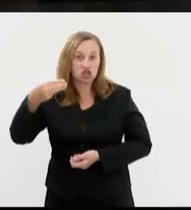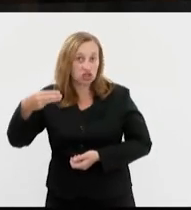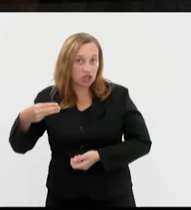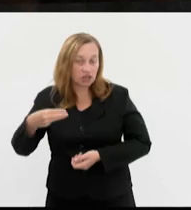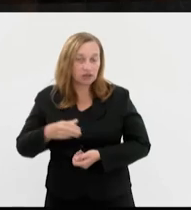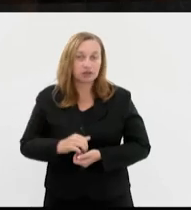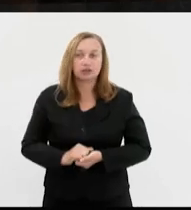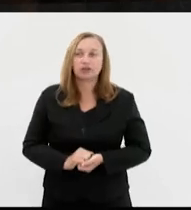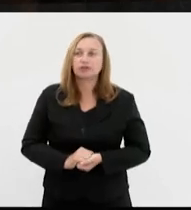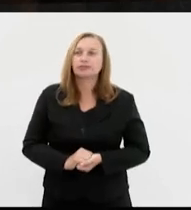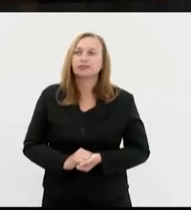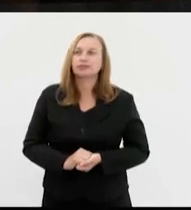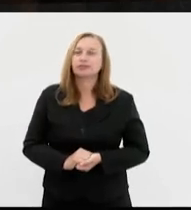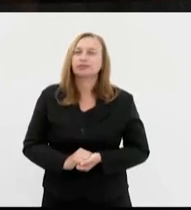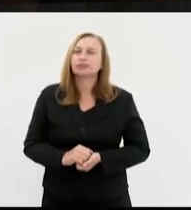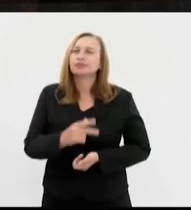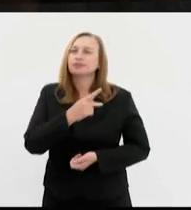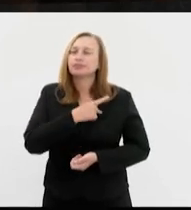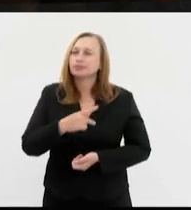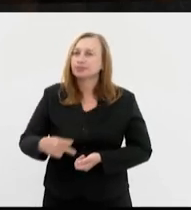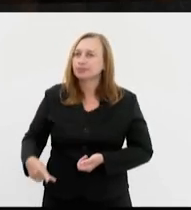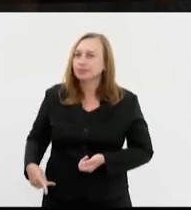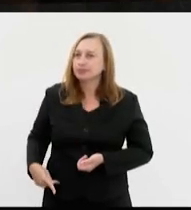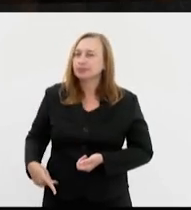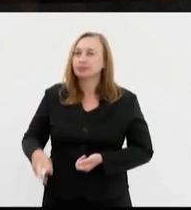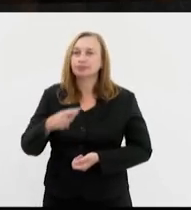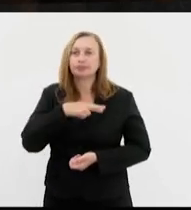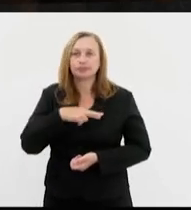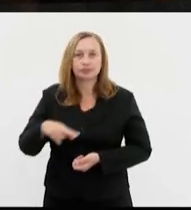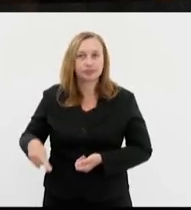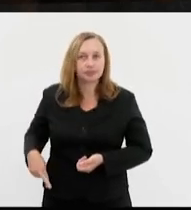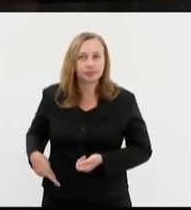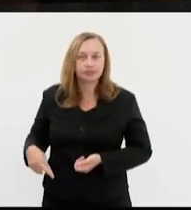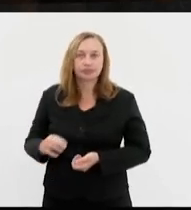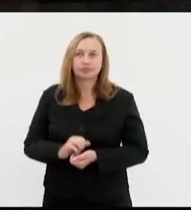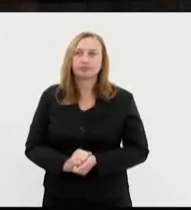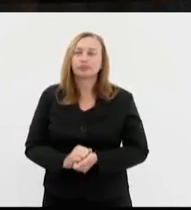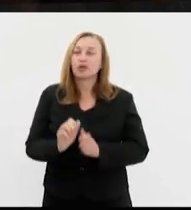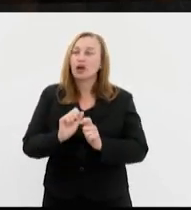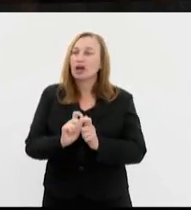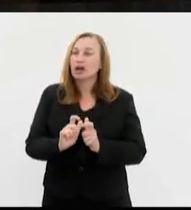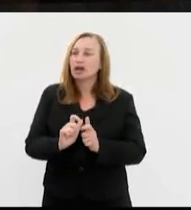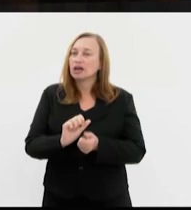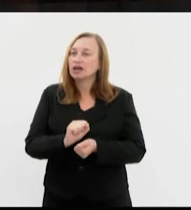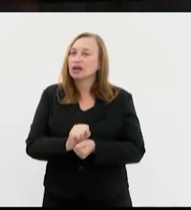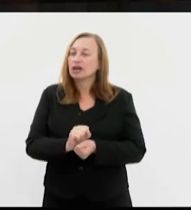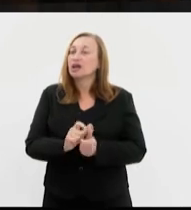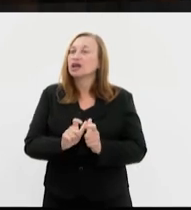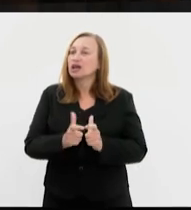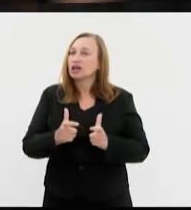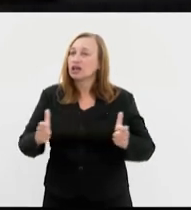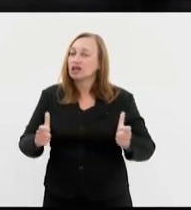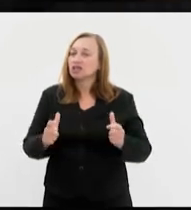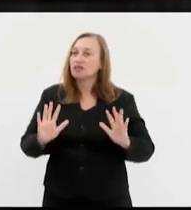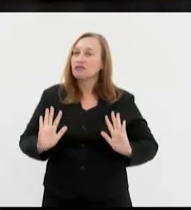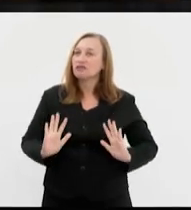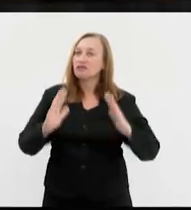2023, o presidente da República, num grande evento no Congresso